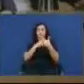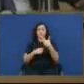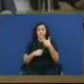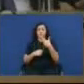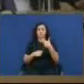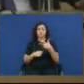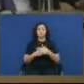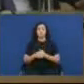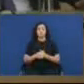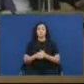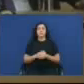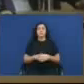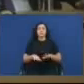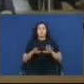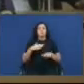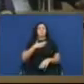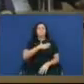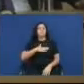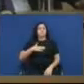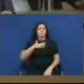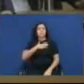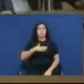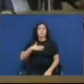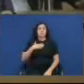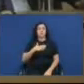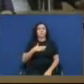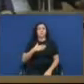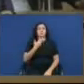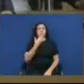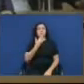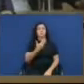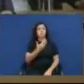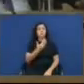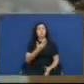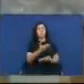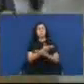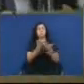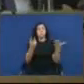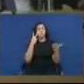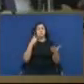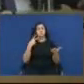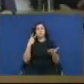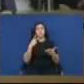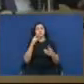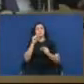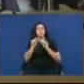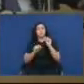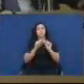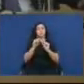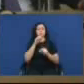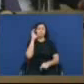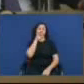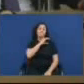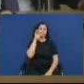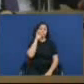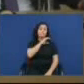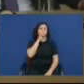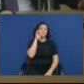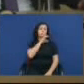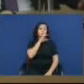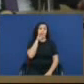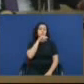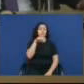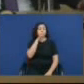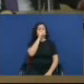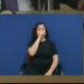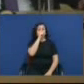eu gostaria de pedir a anuência do plenário dos senhores vereadores, porque é uma situação de urgência colocada no